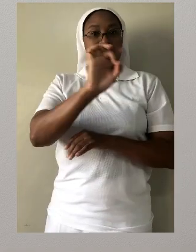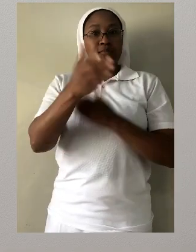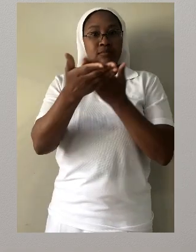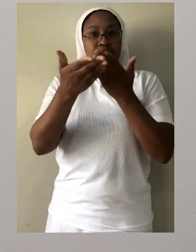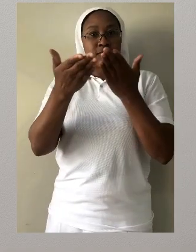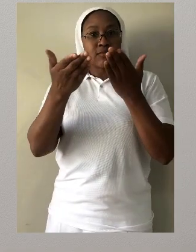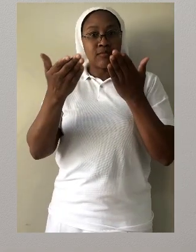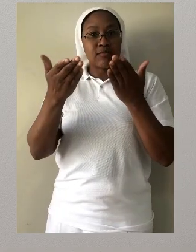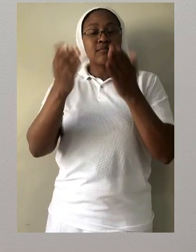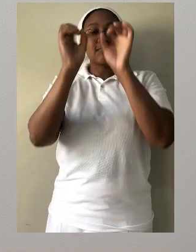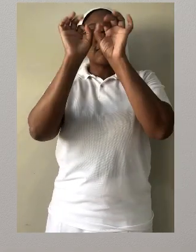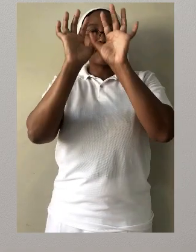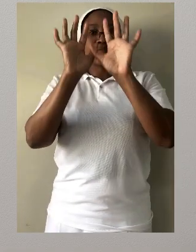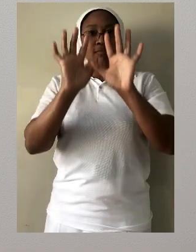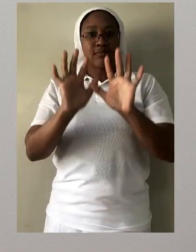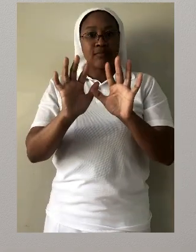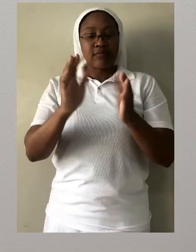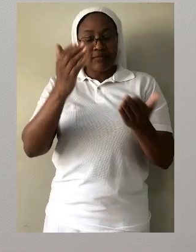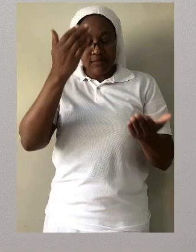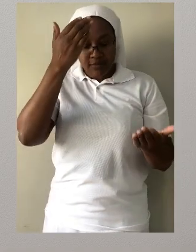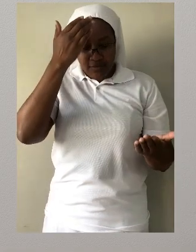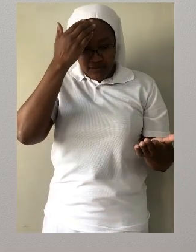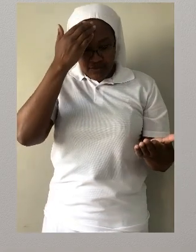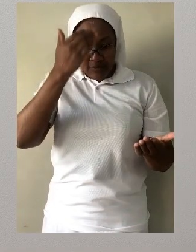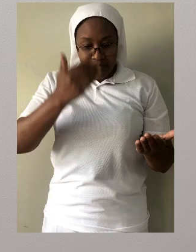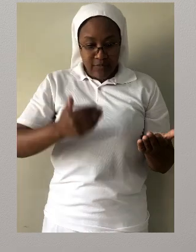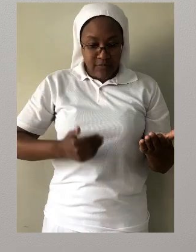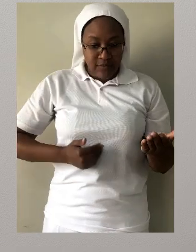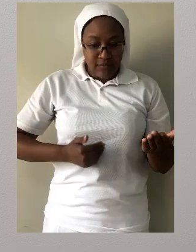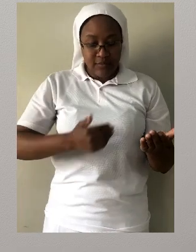sobre cada um de vós a sua bênção.